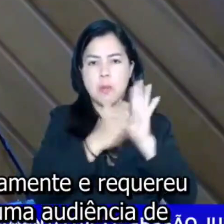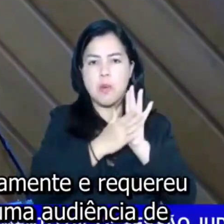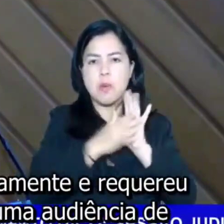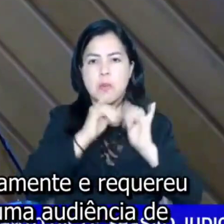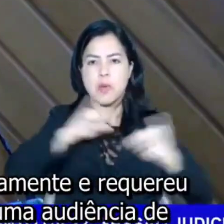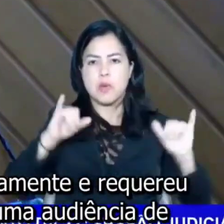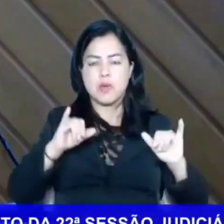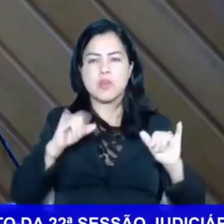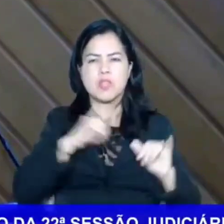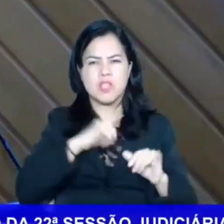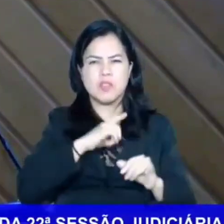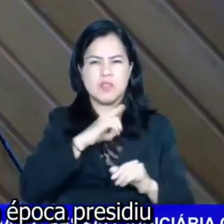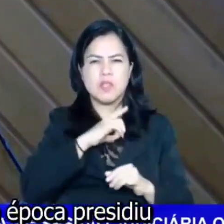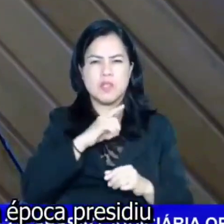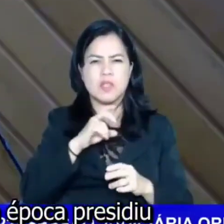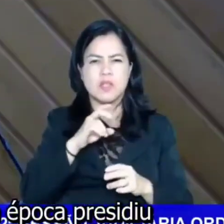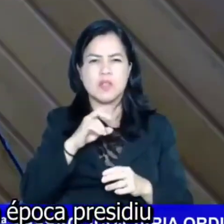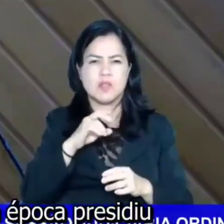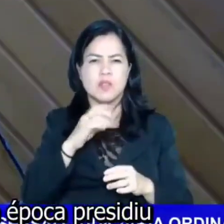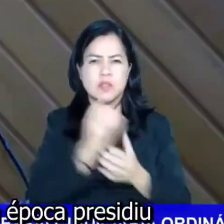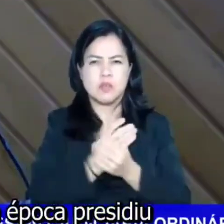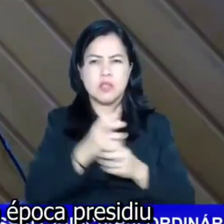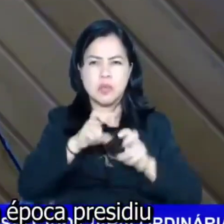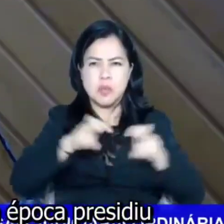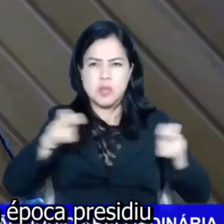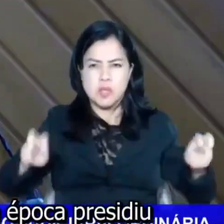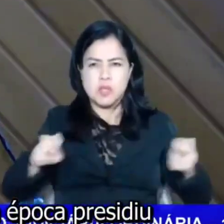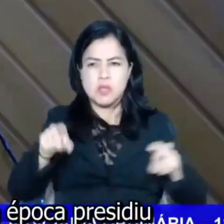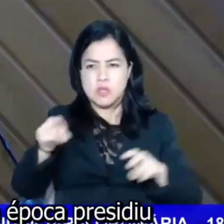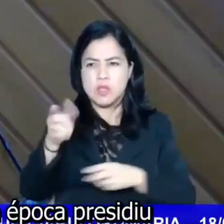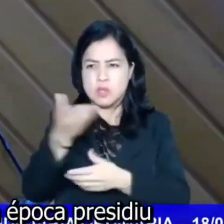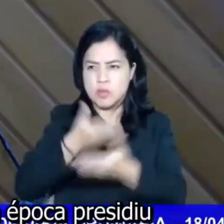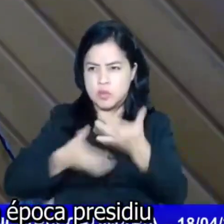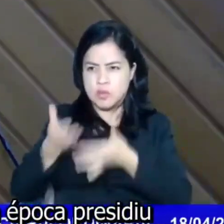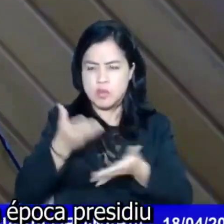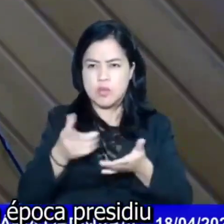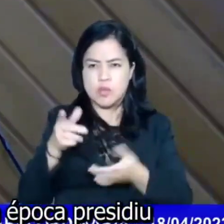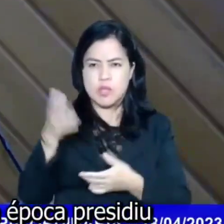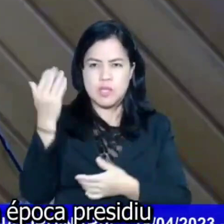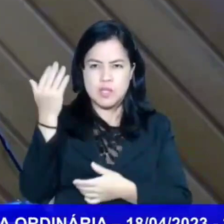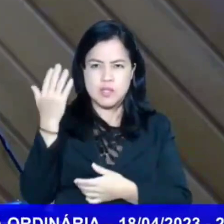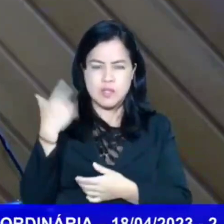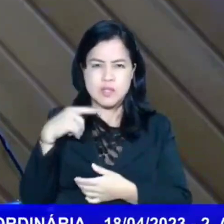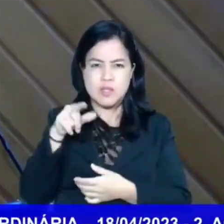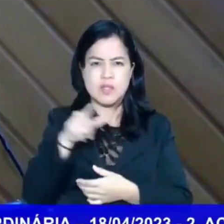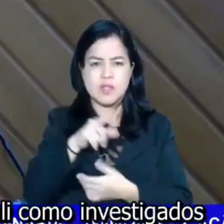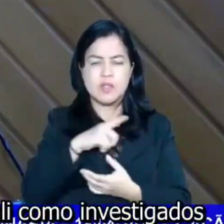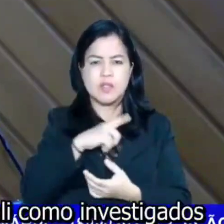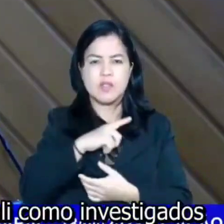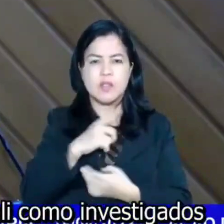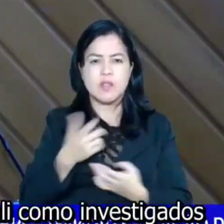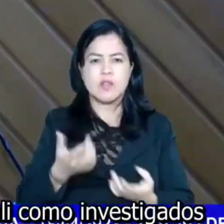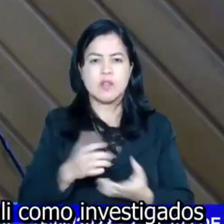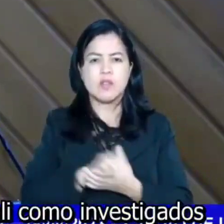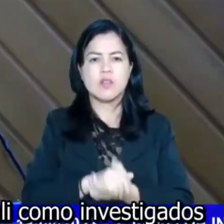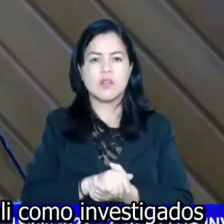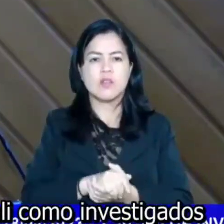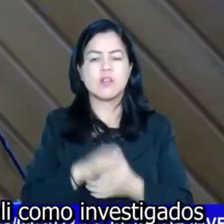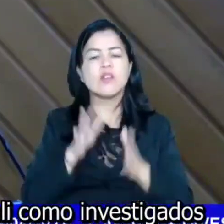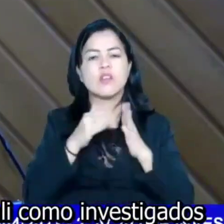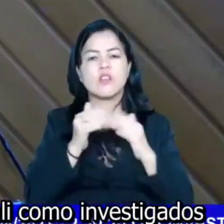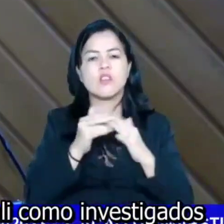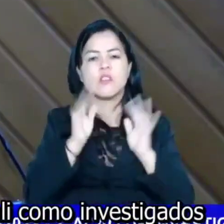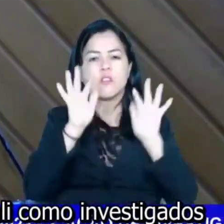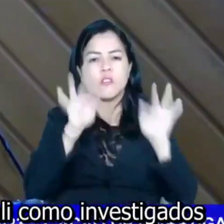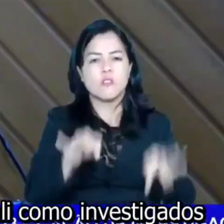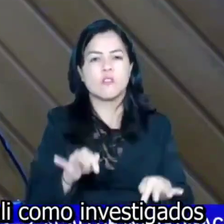teve uma audiência de conciliação que Vossa Excelência, como corregedor à época, presidiu. E pediu, então, no